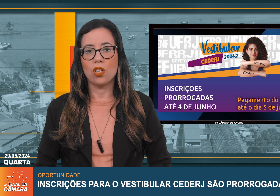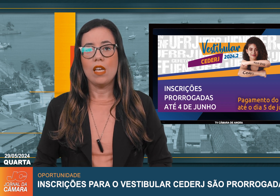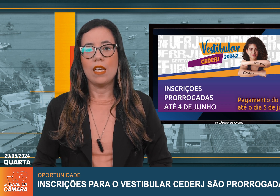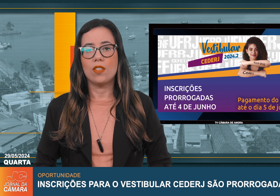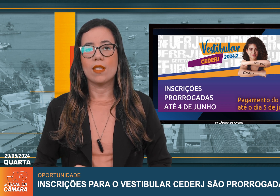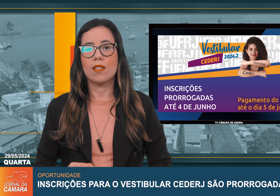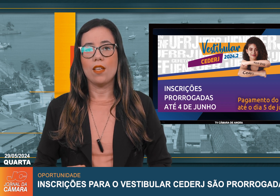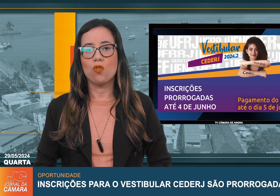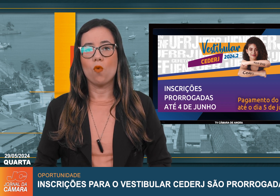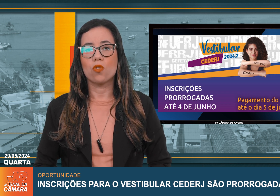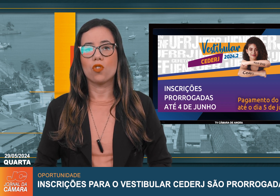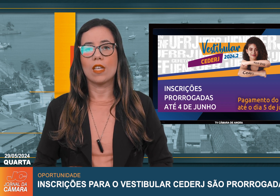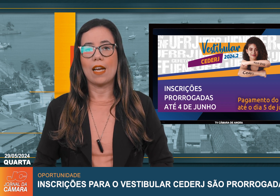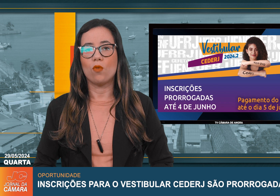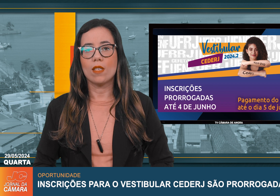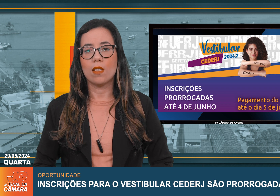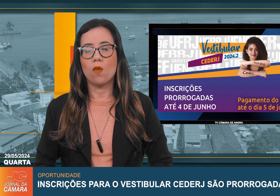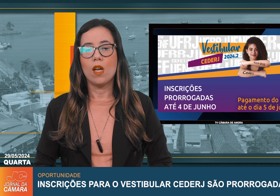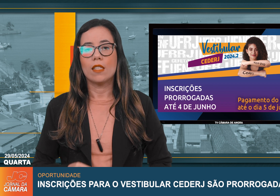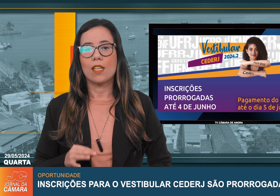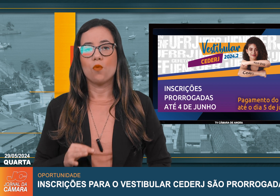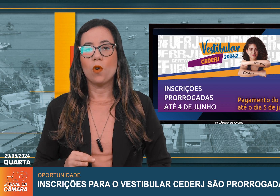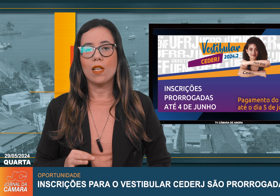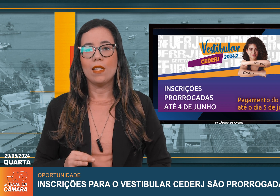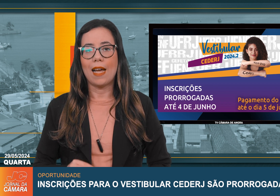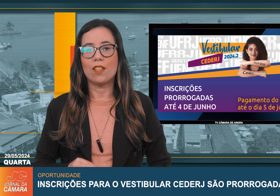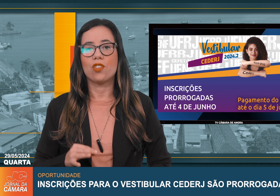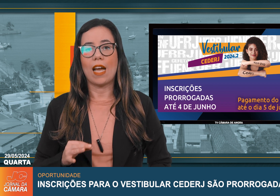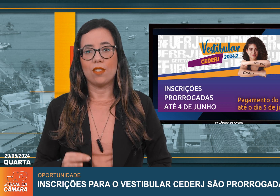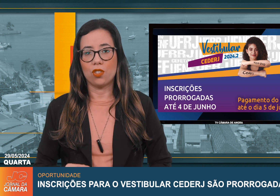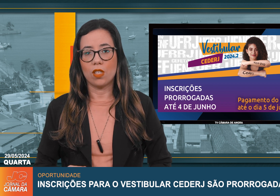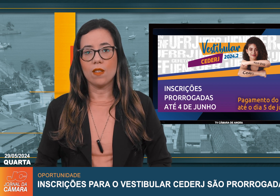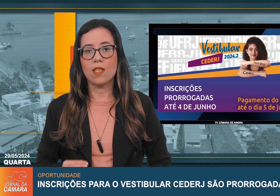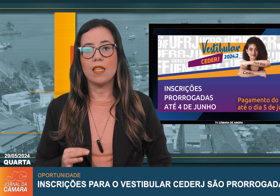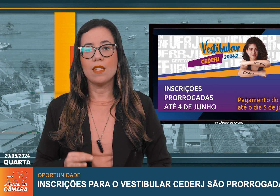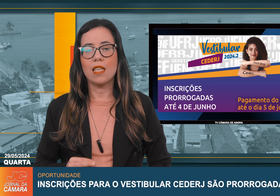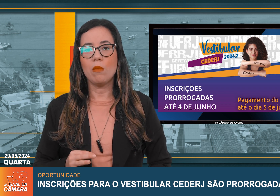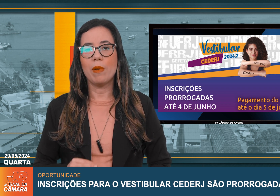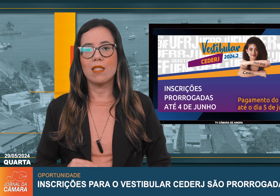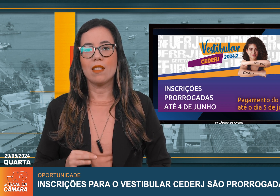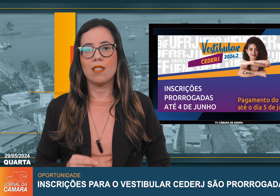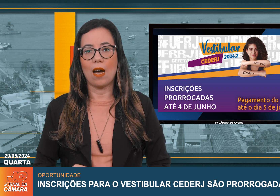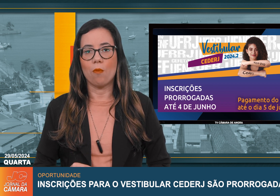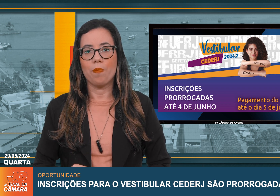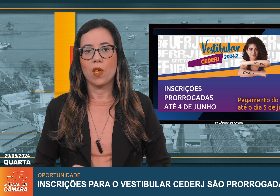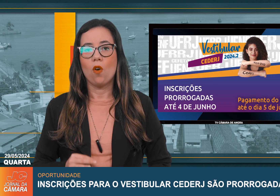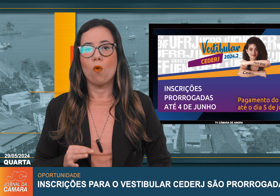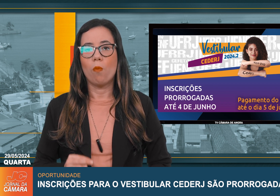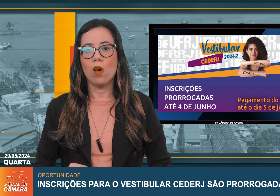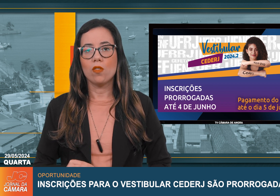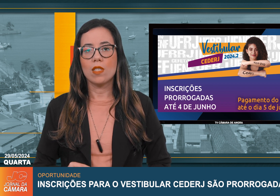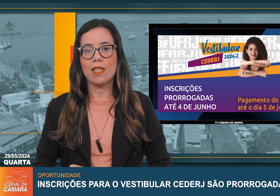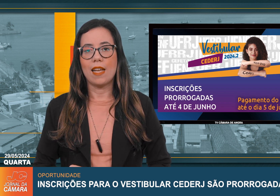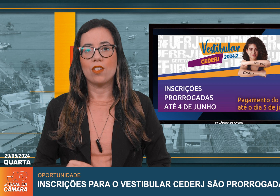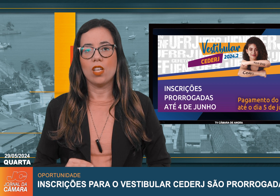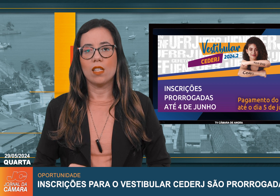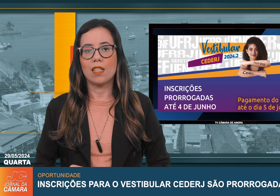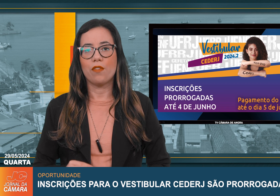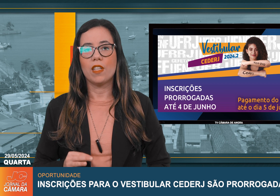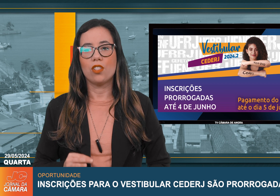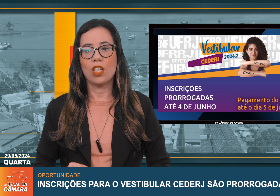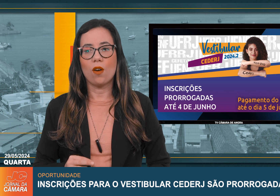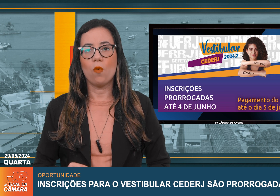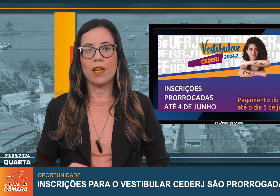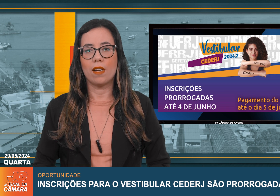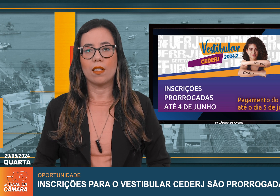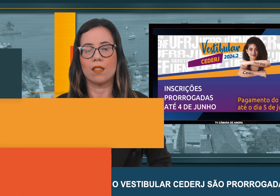mil vagas em 16 cursos de graduação nas modalidades à distância e semipresencial. O polo do CEDERJ em